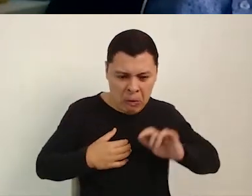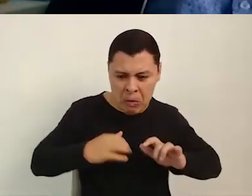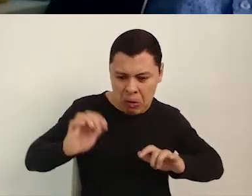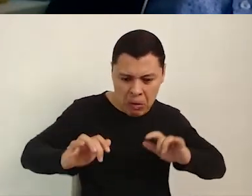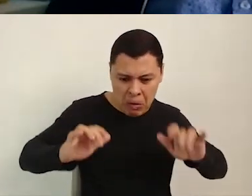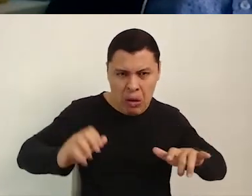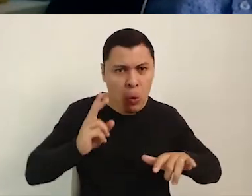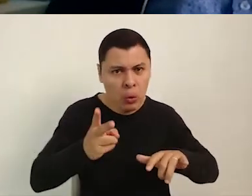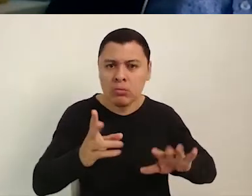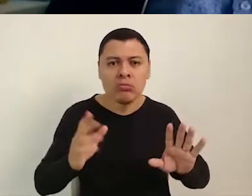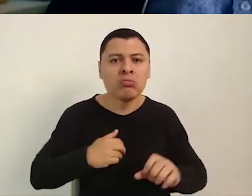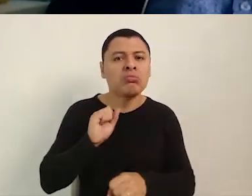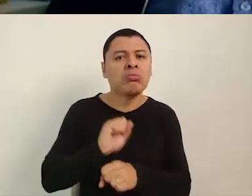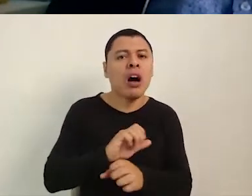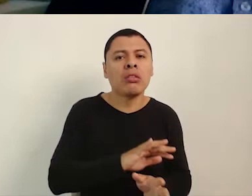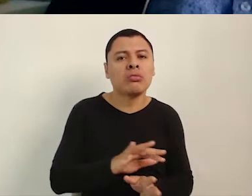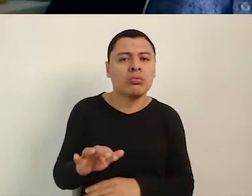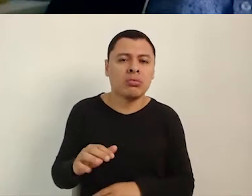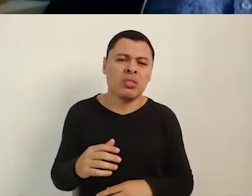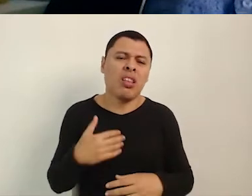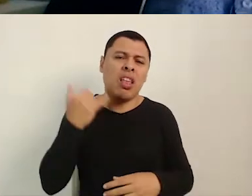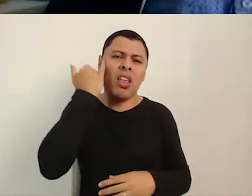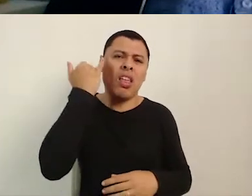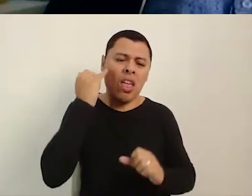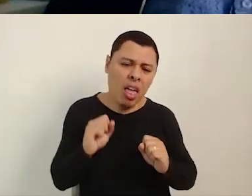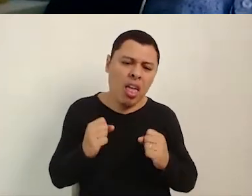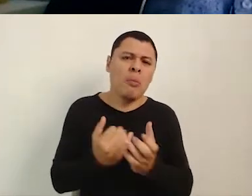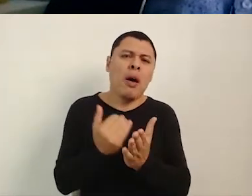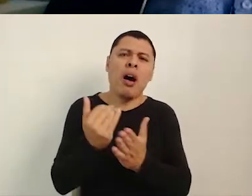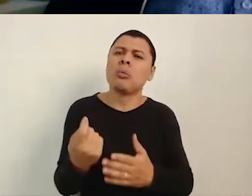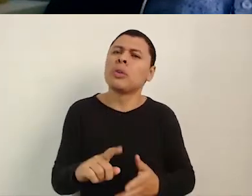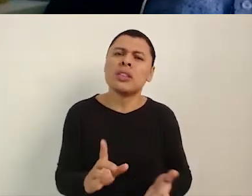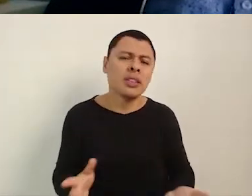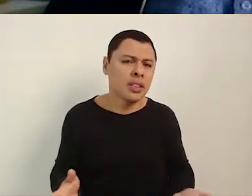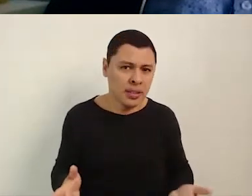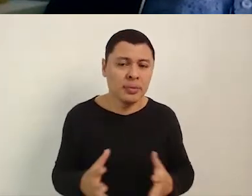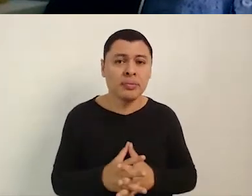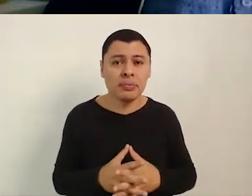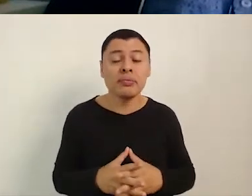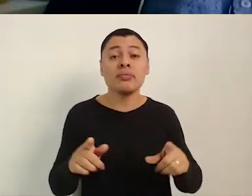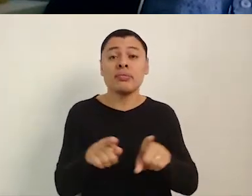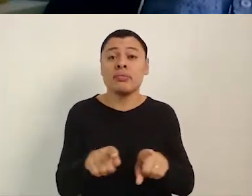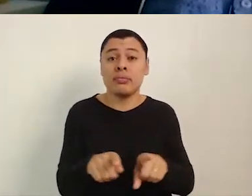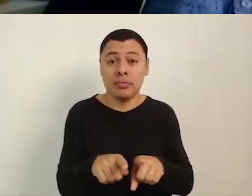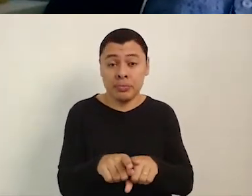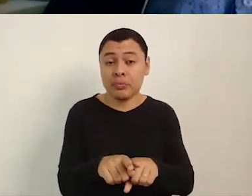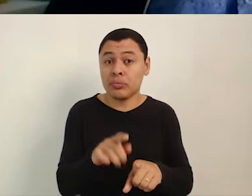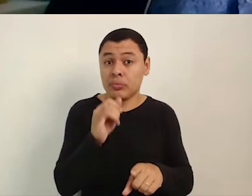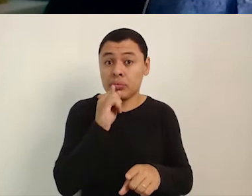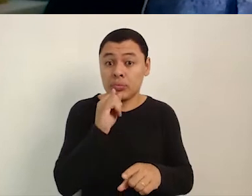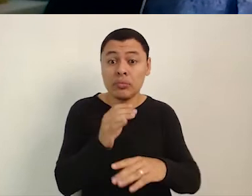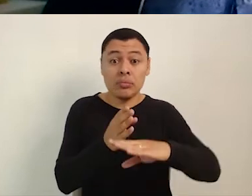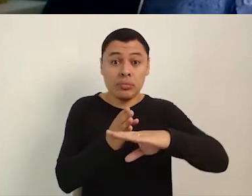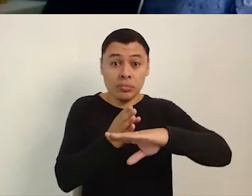de lado. Por quê? Porque você não quer ter esse esforço. E sem falar no ponto mais importante, esse ser